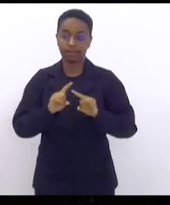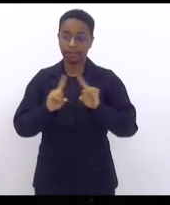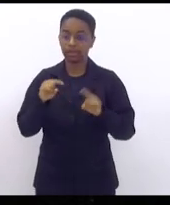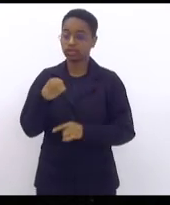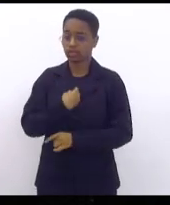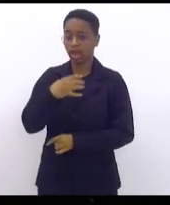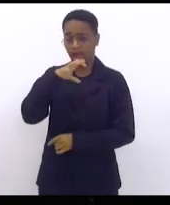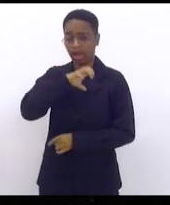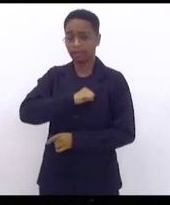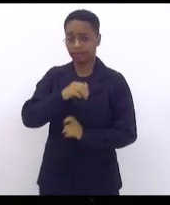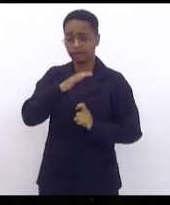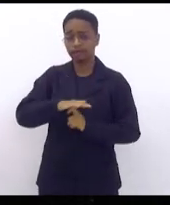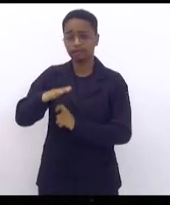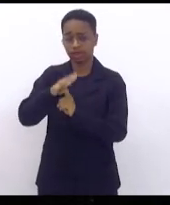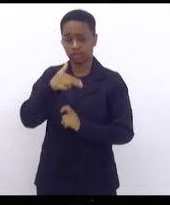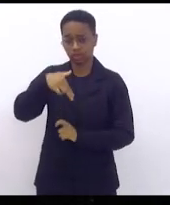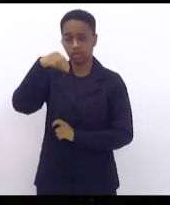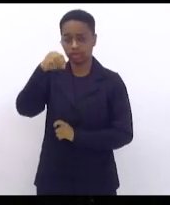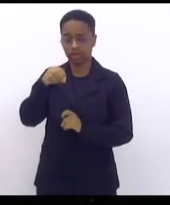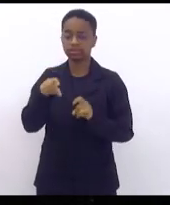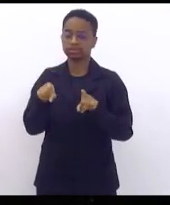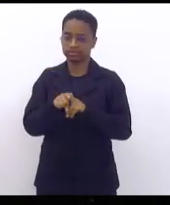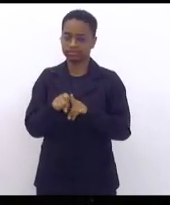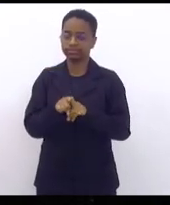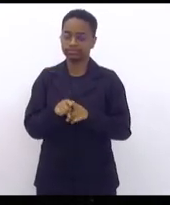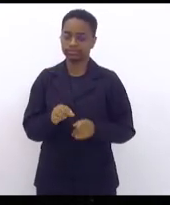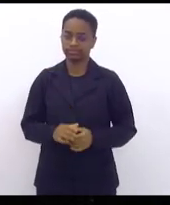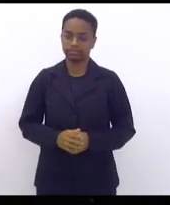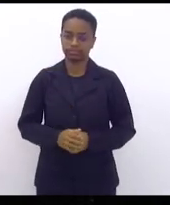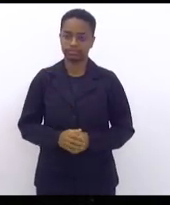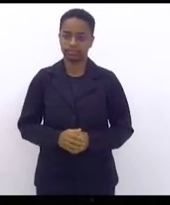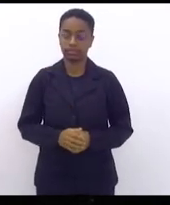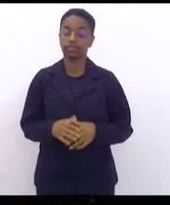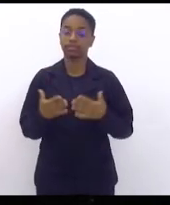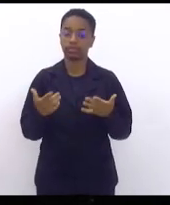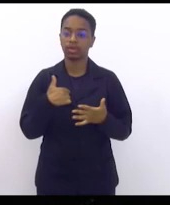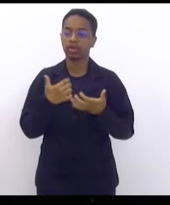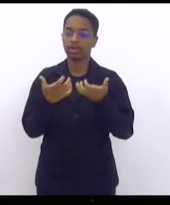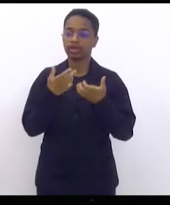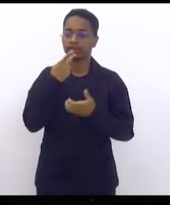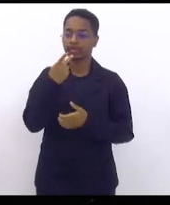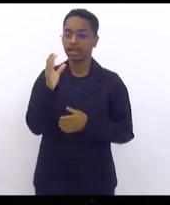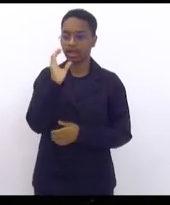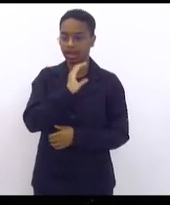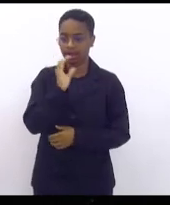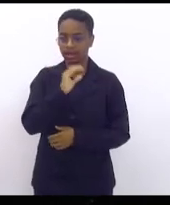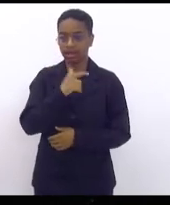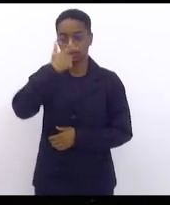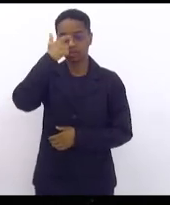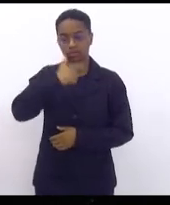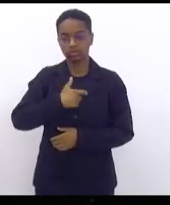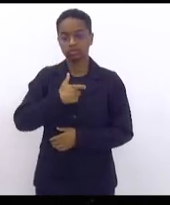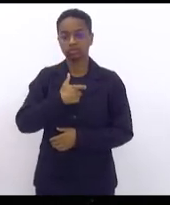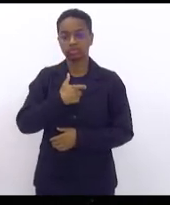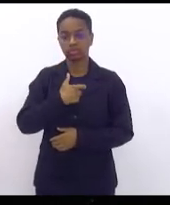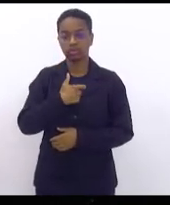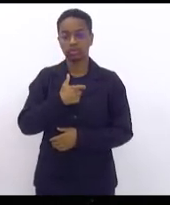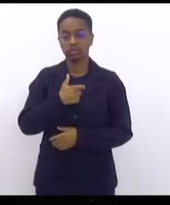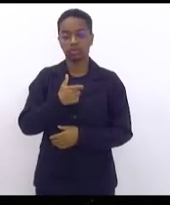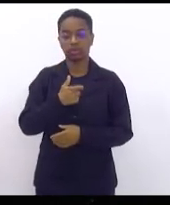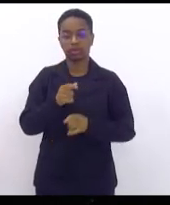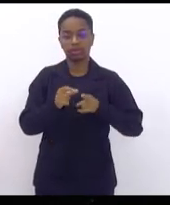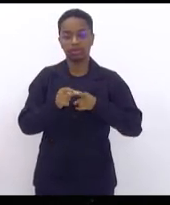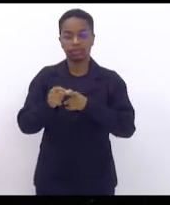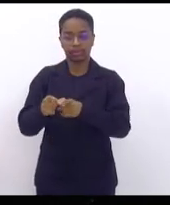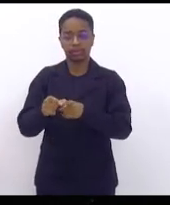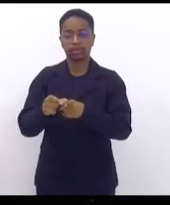a Feira dos Nordestinos, a Feira de São Cristóvão. Eu quero rapidamente falar, deputada Tia Ju, eu que sou do subúrbio carioca, lá